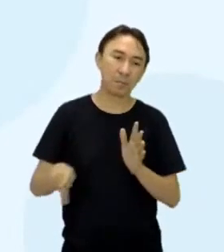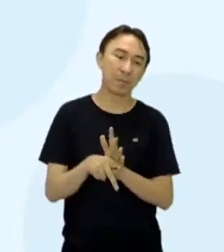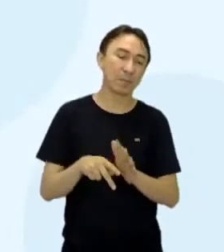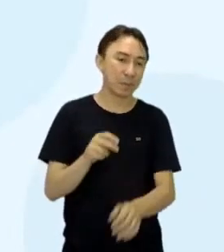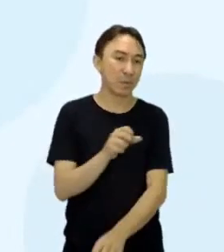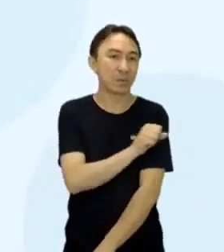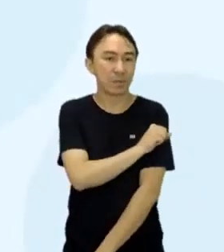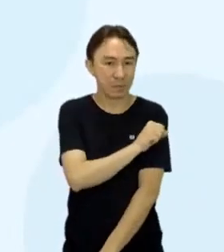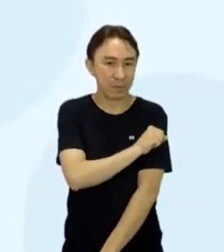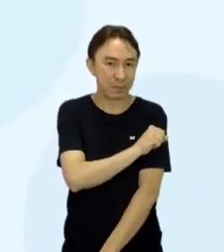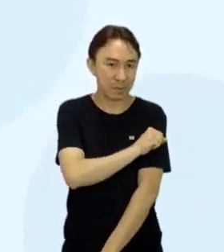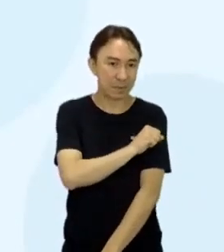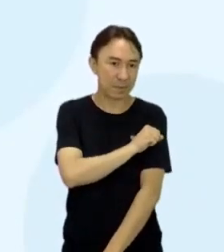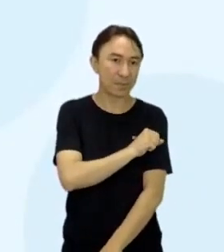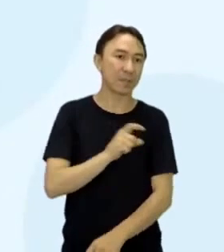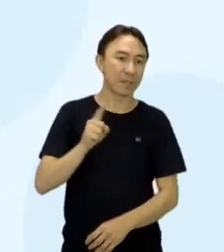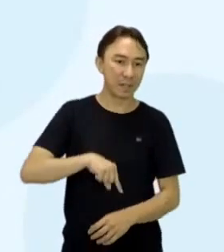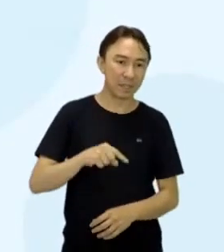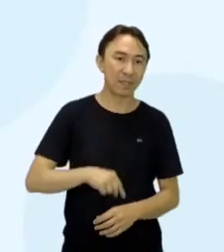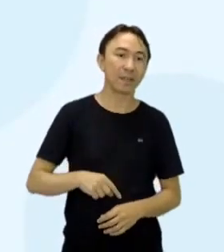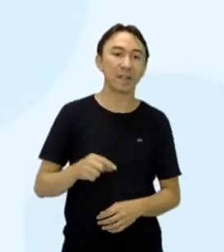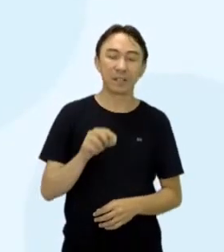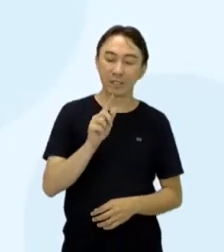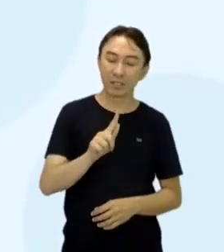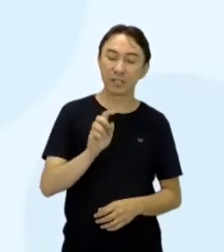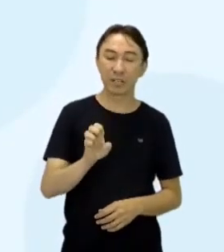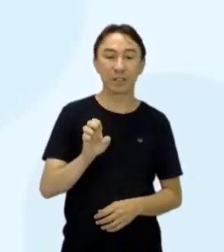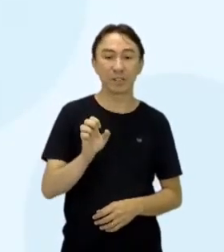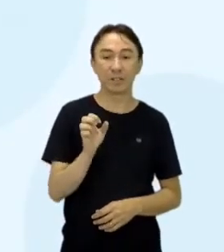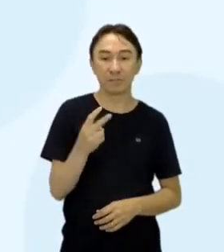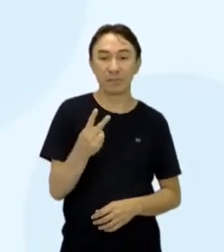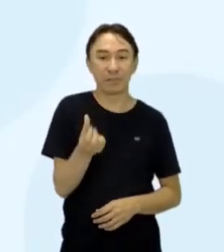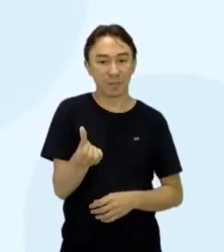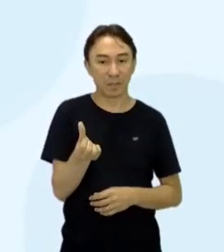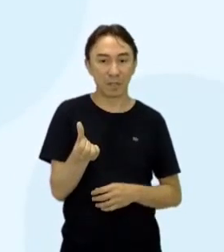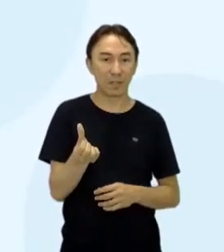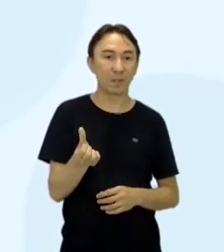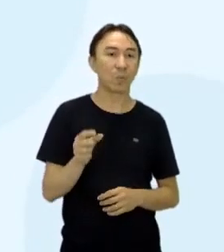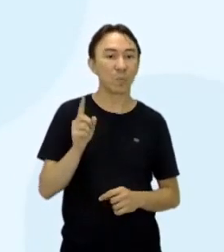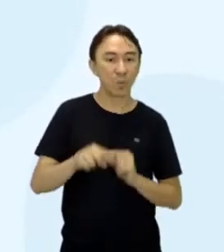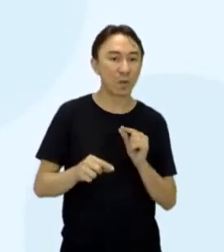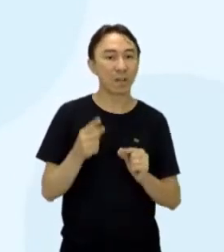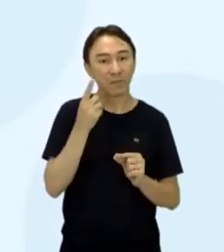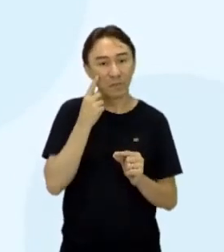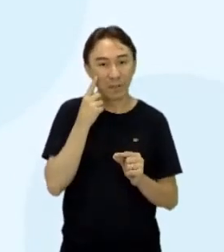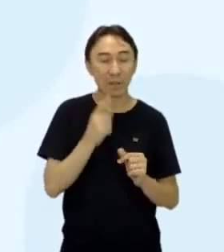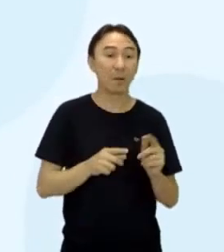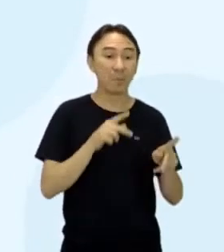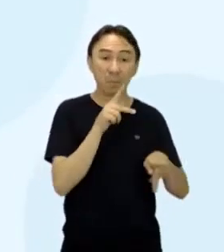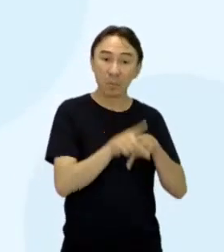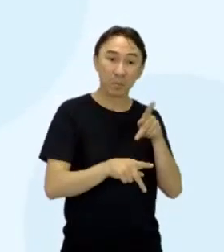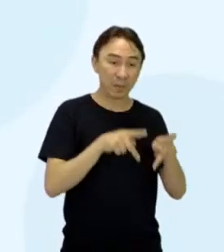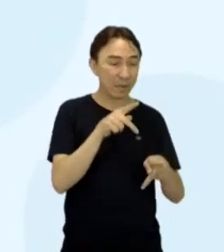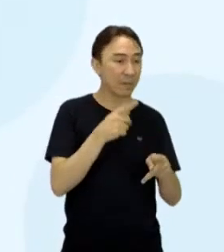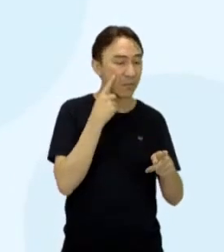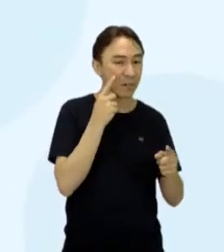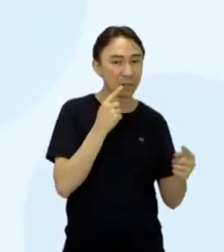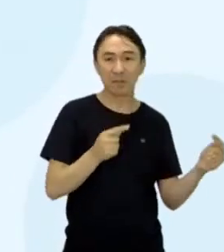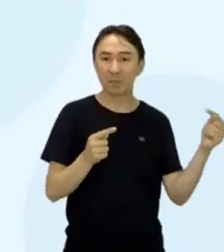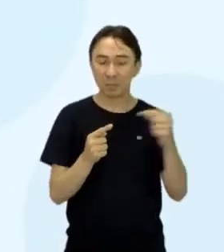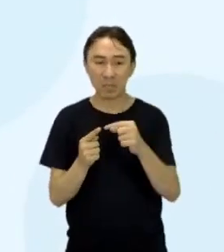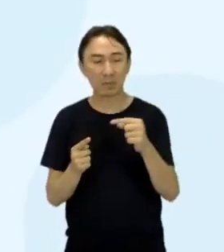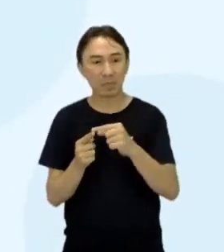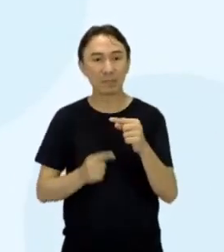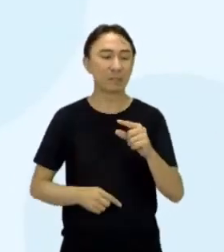08G26, analisar a dinâmica populacional e relacionar com as transformações tecnológicas, indicadores de qualidade